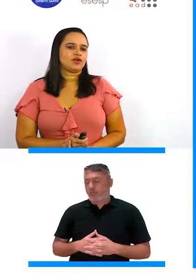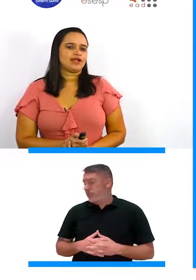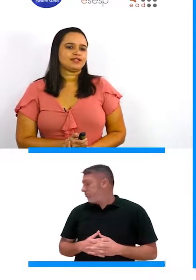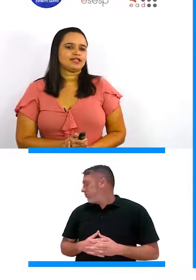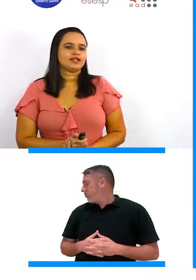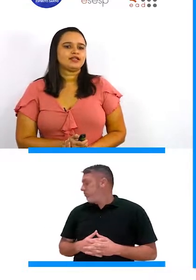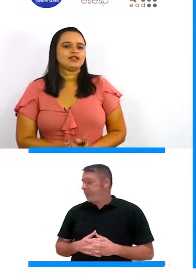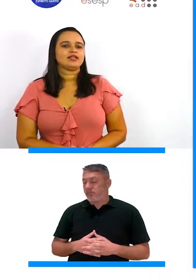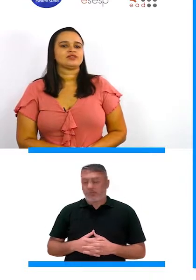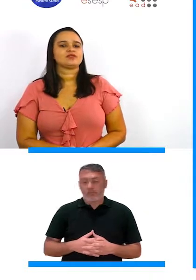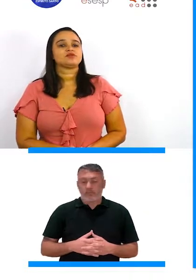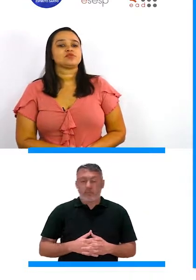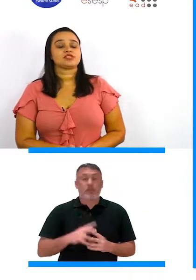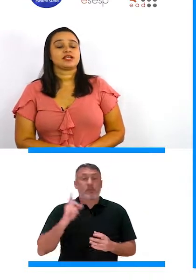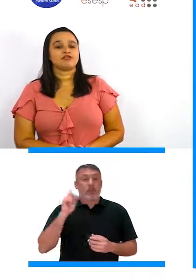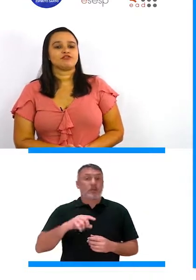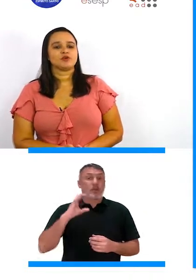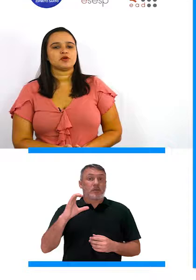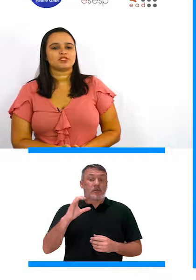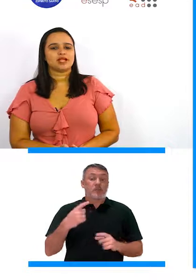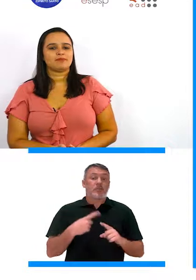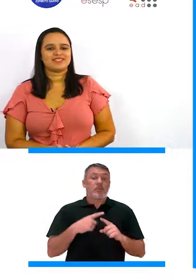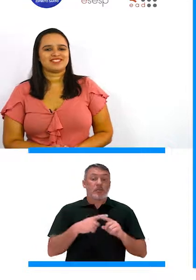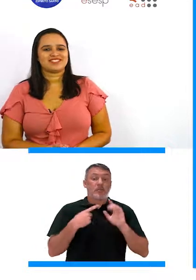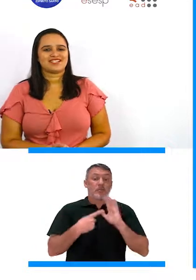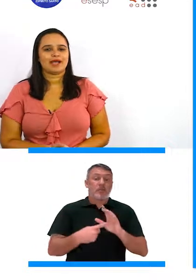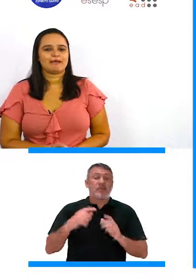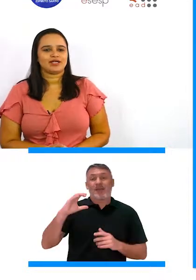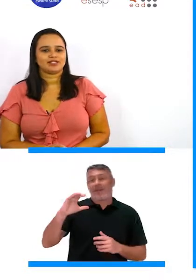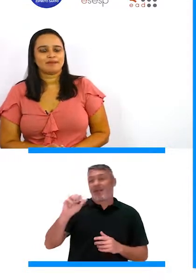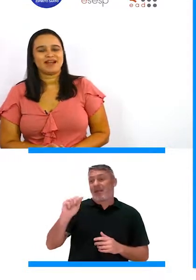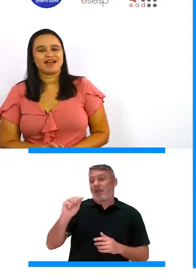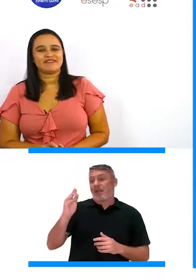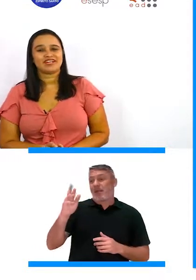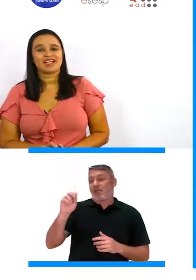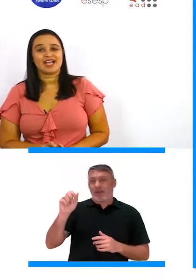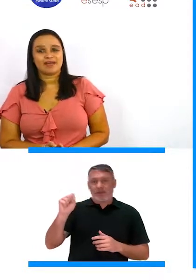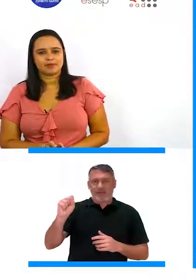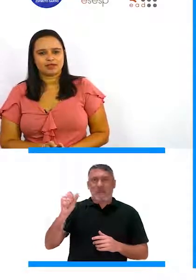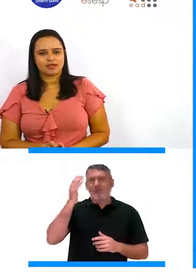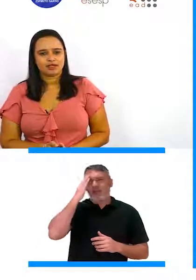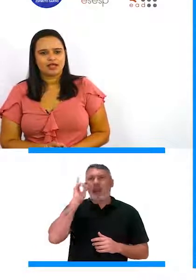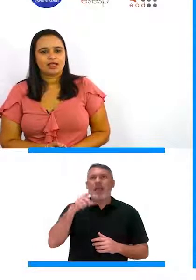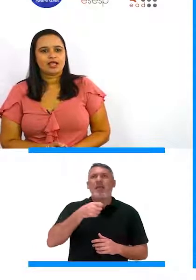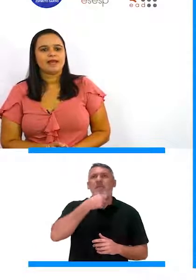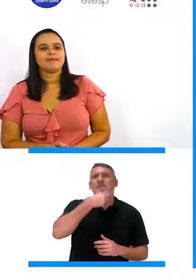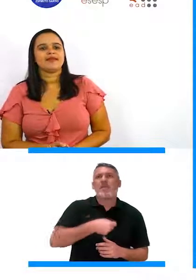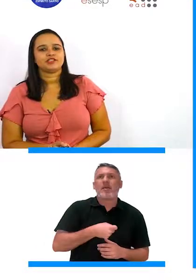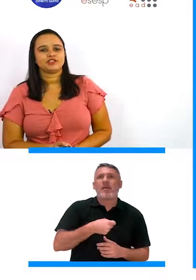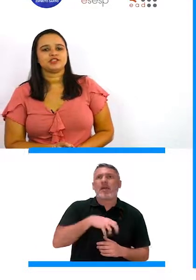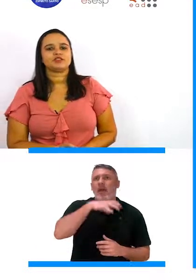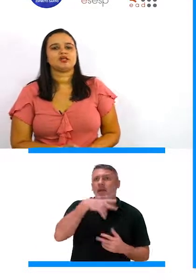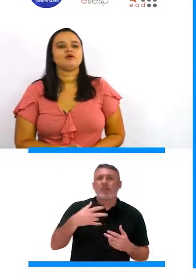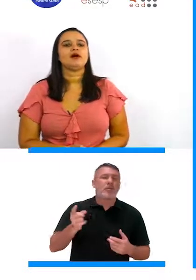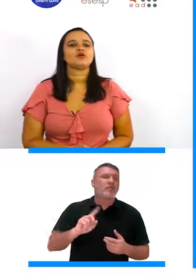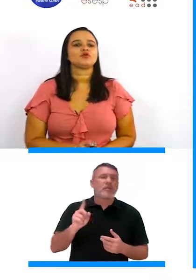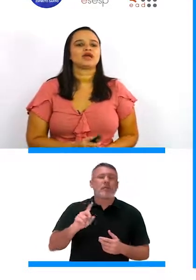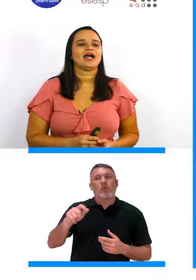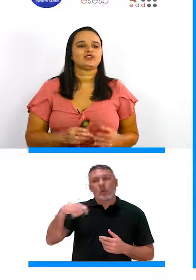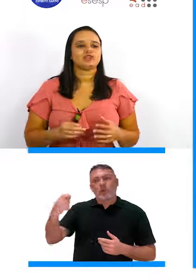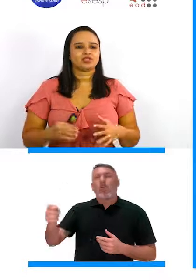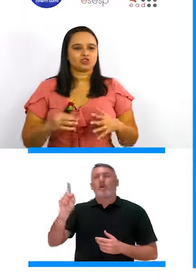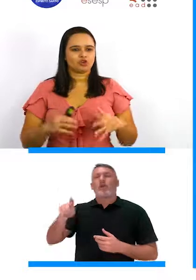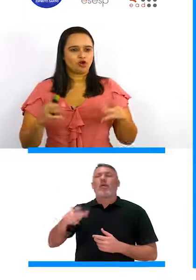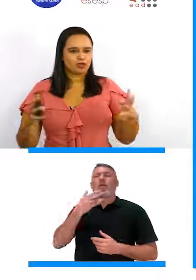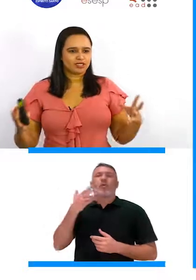Alternativa correta, questão C, vou mostrar para esses cabras. A palavra cabra, né, remete, então, a um